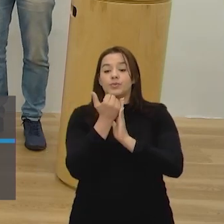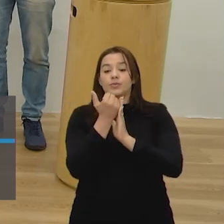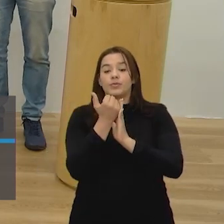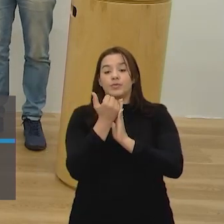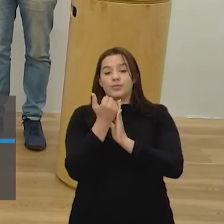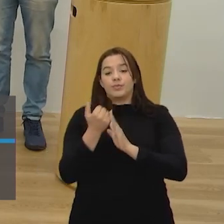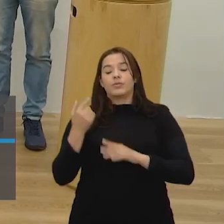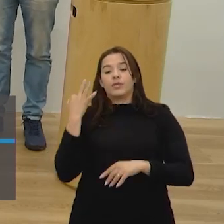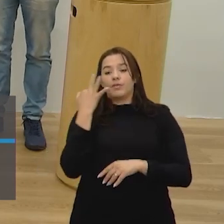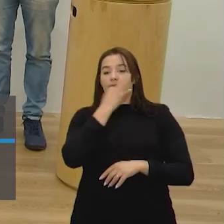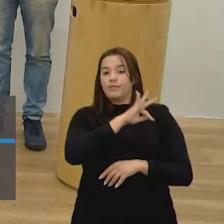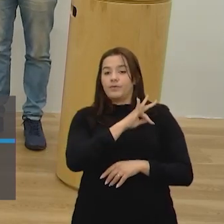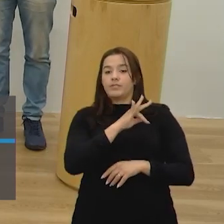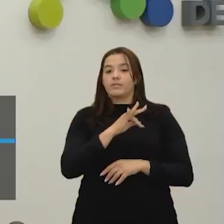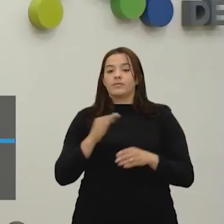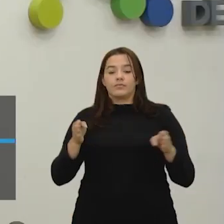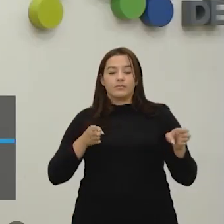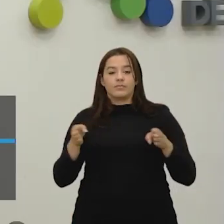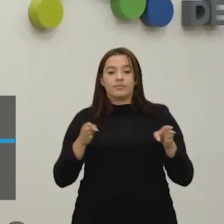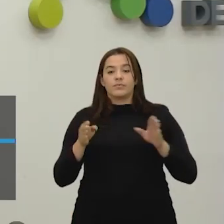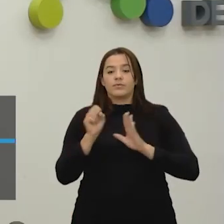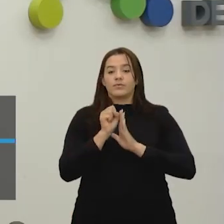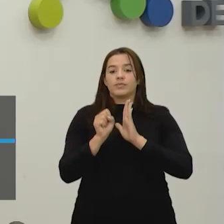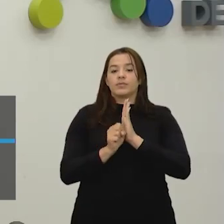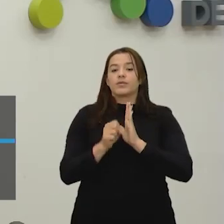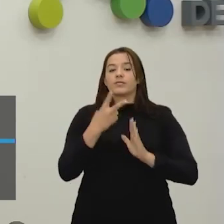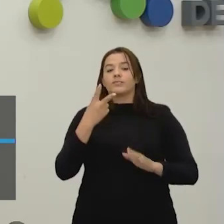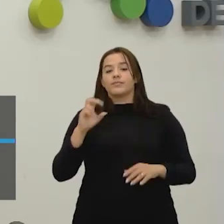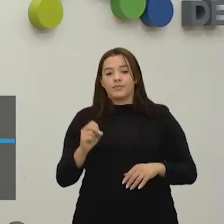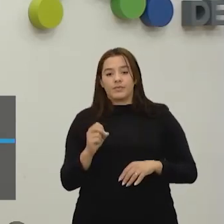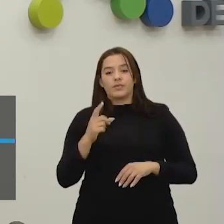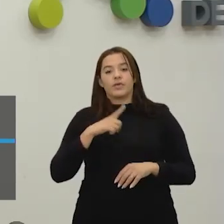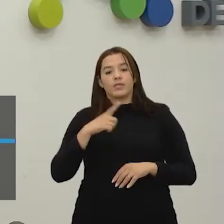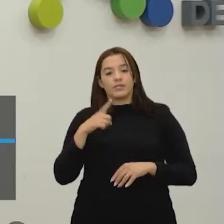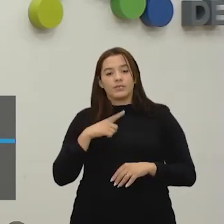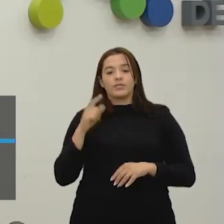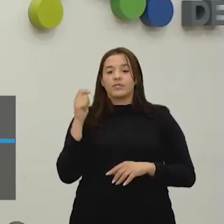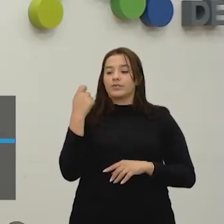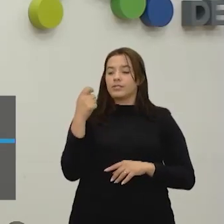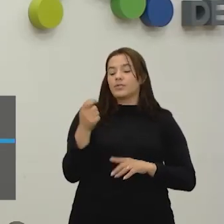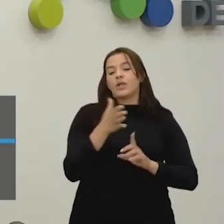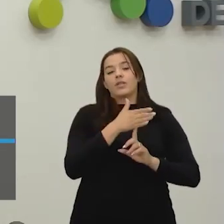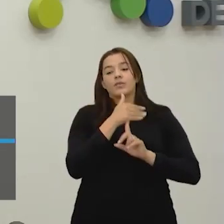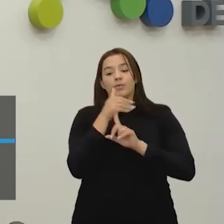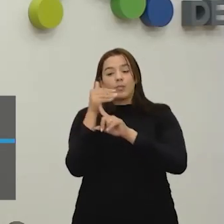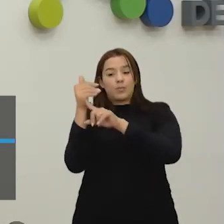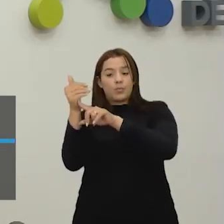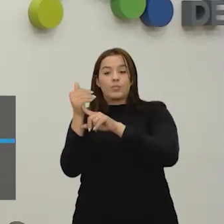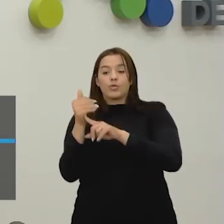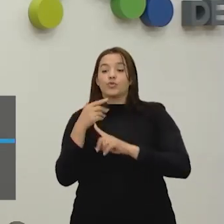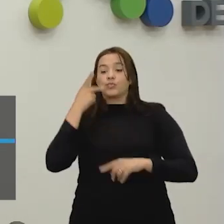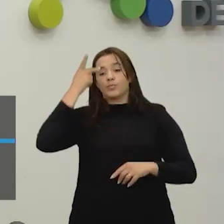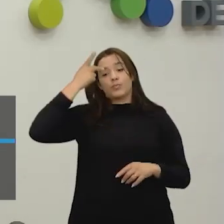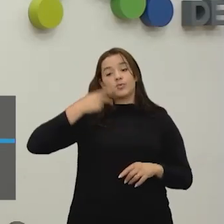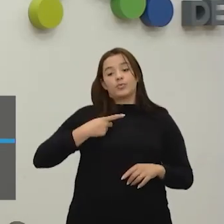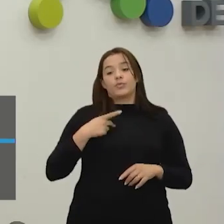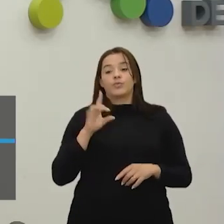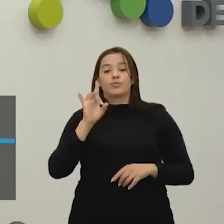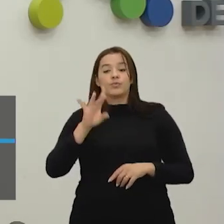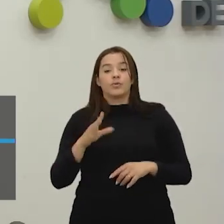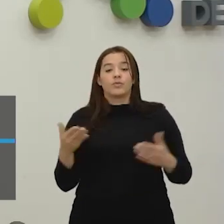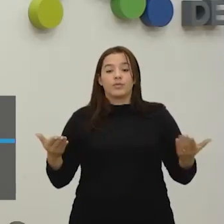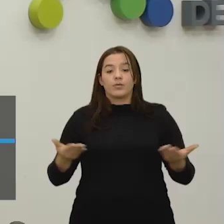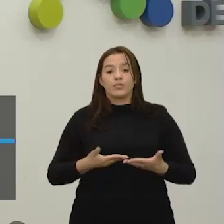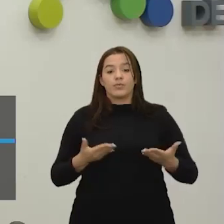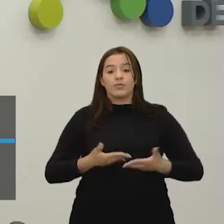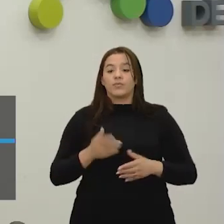do século XX. Porque a Argentina desenvolvia tecnologias de ponta e de forma autônoma. Então, era muito